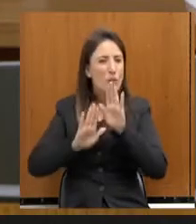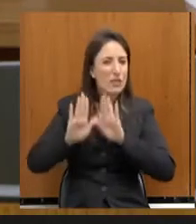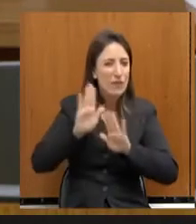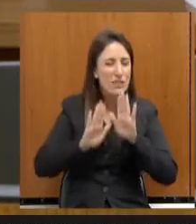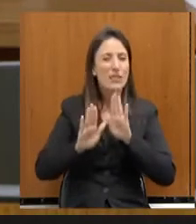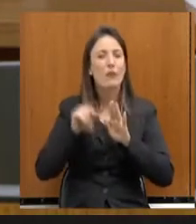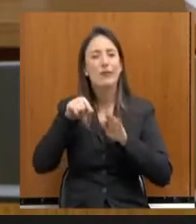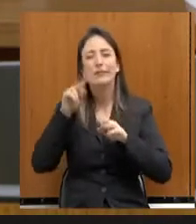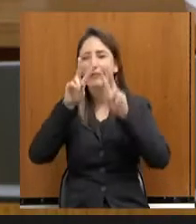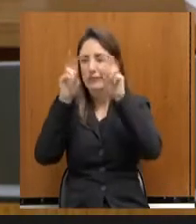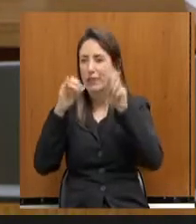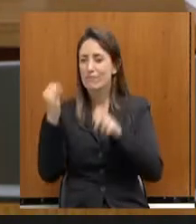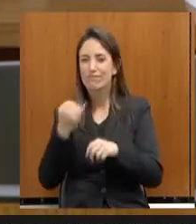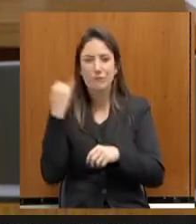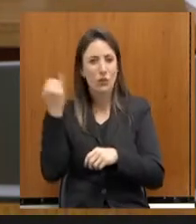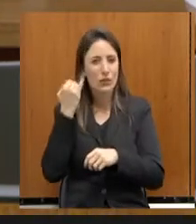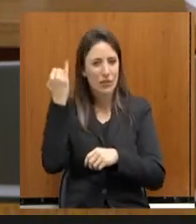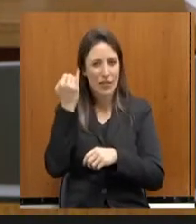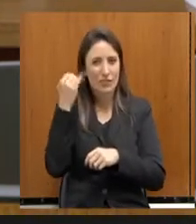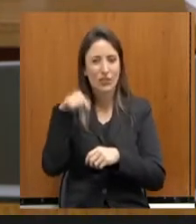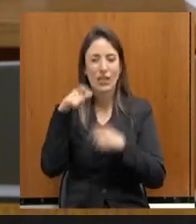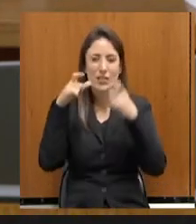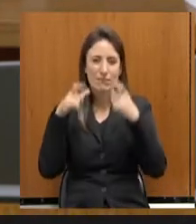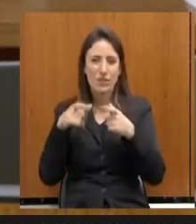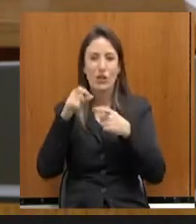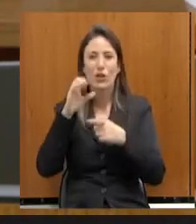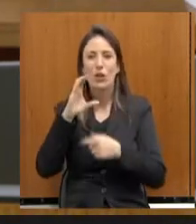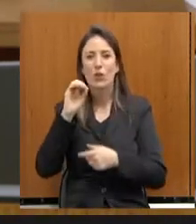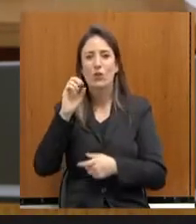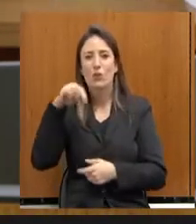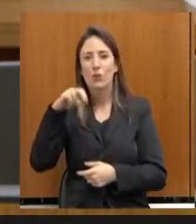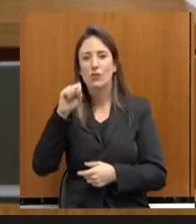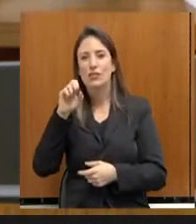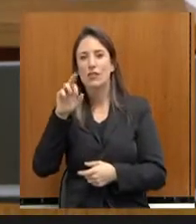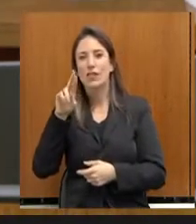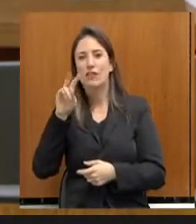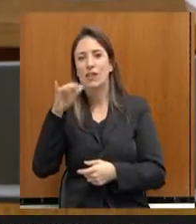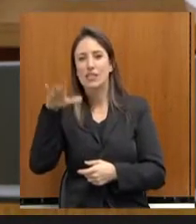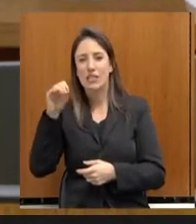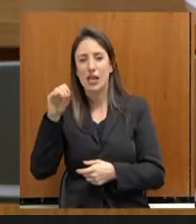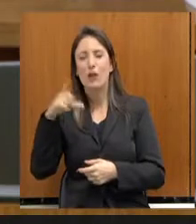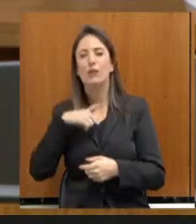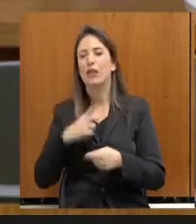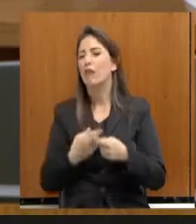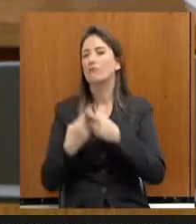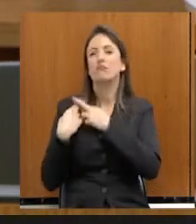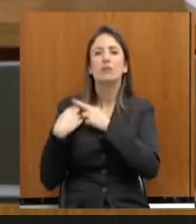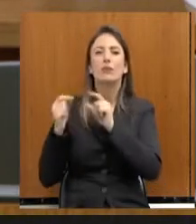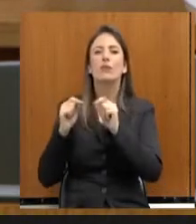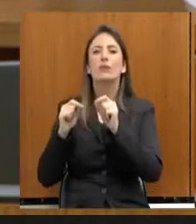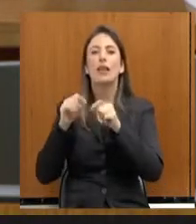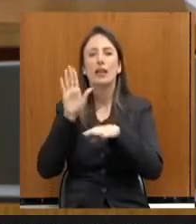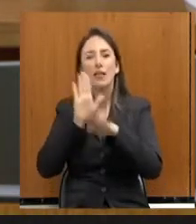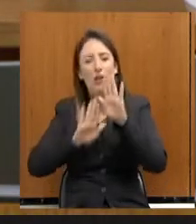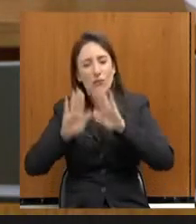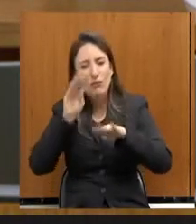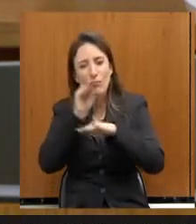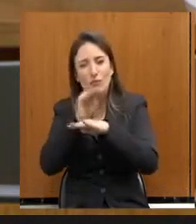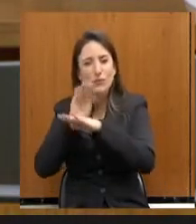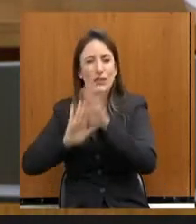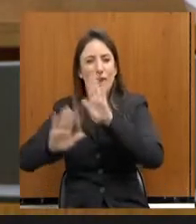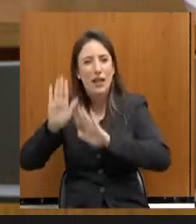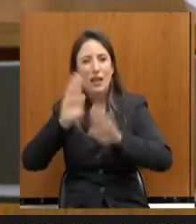para o estado de Minas Gerais as unidades de conservação Elas têm um papel de proteção da biodiversidade do nosso estado muito relevante